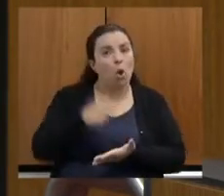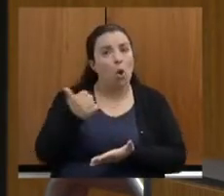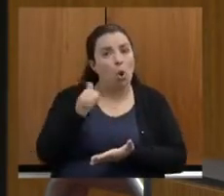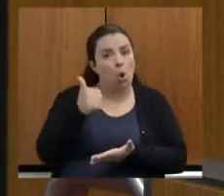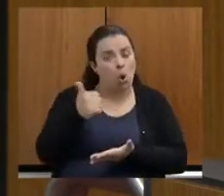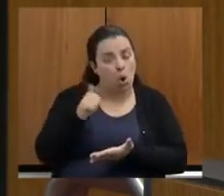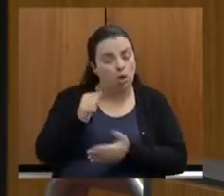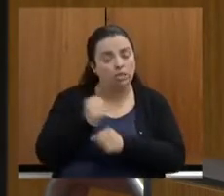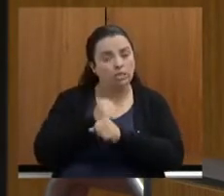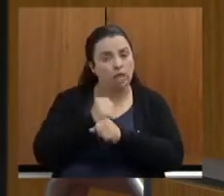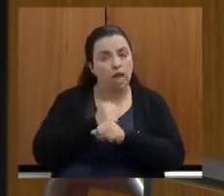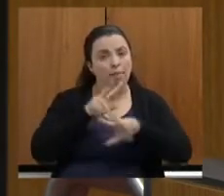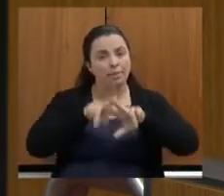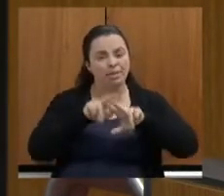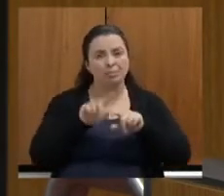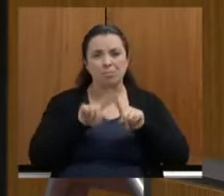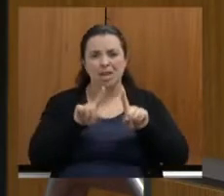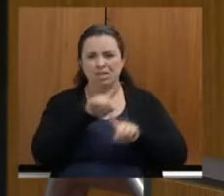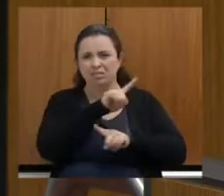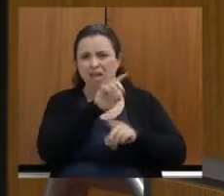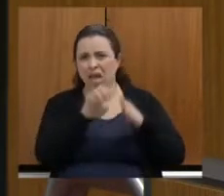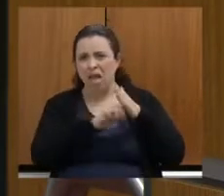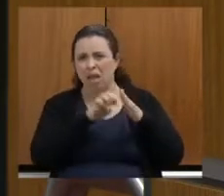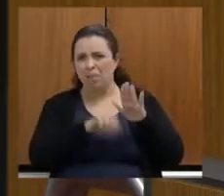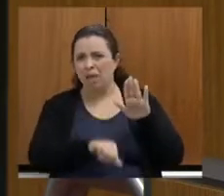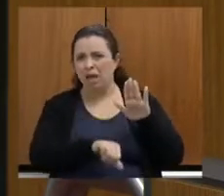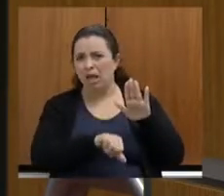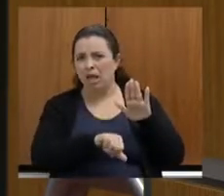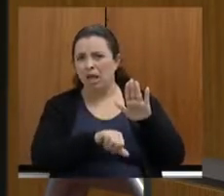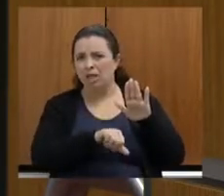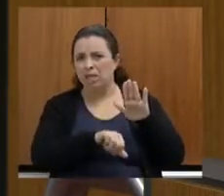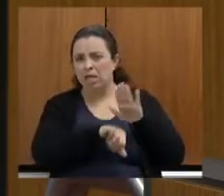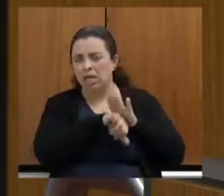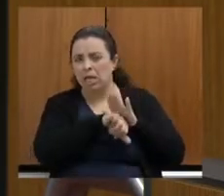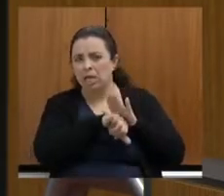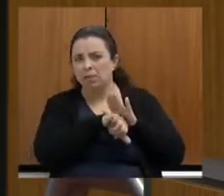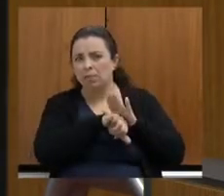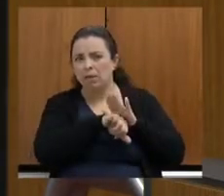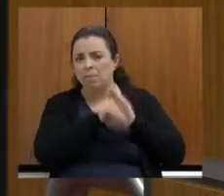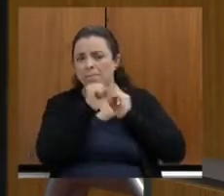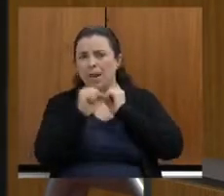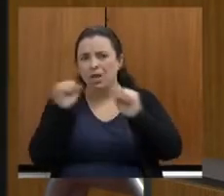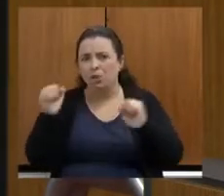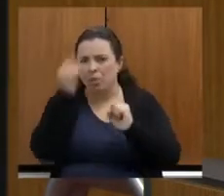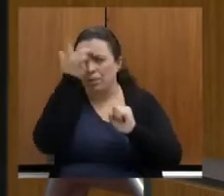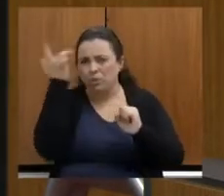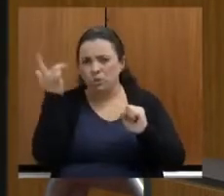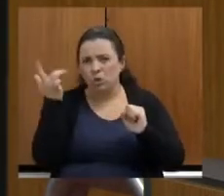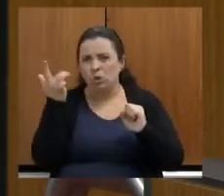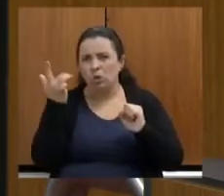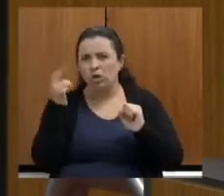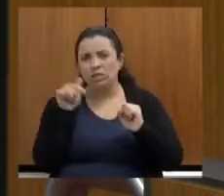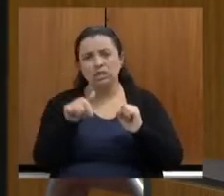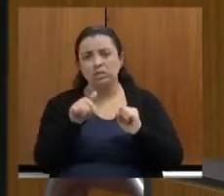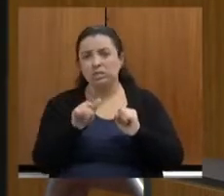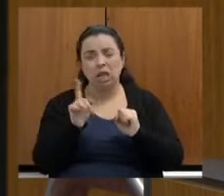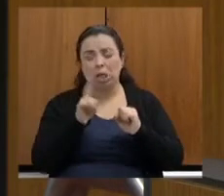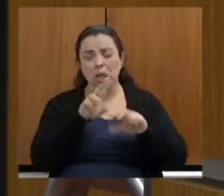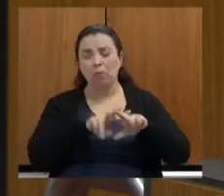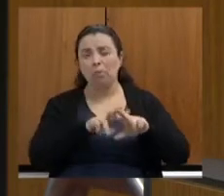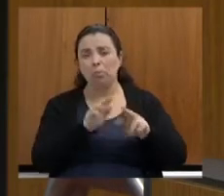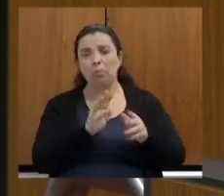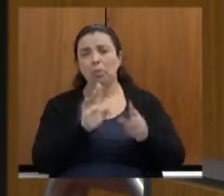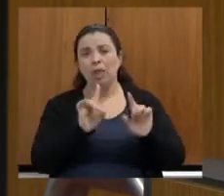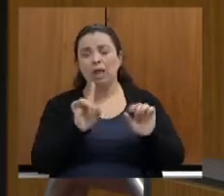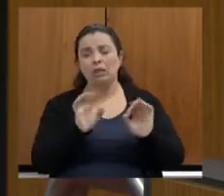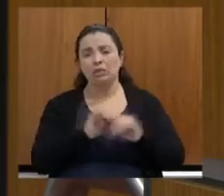Assassinas é para eles é muito fácil barragem romper é eles que pagam